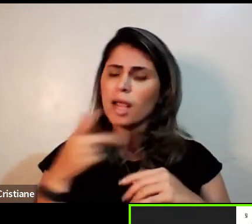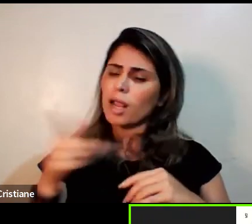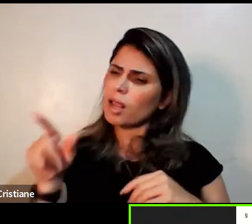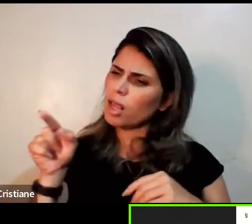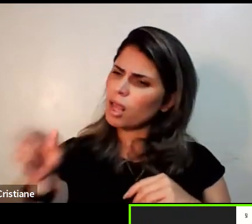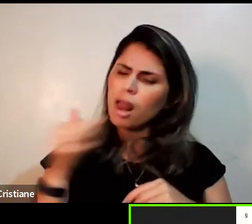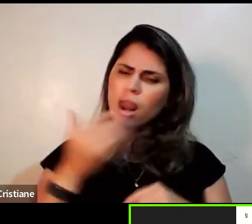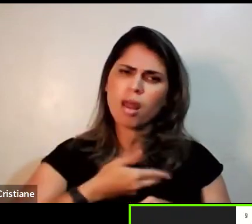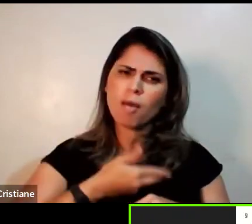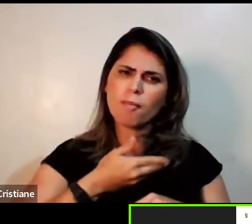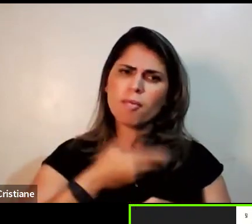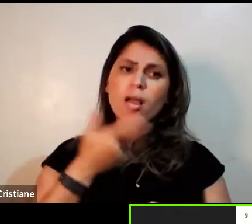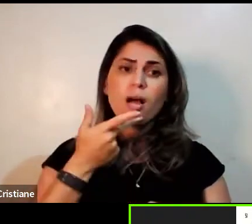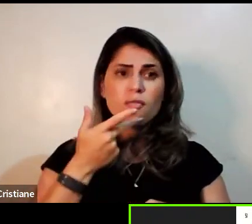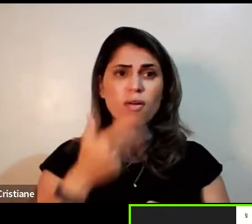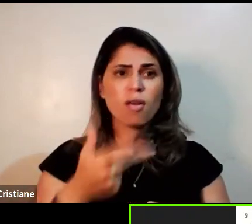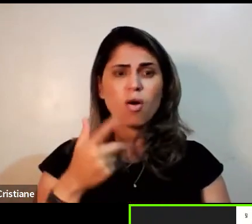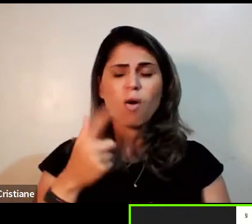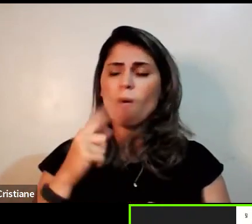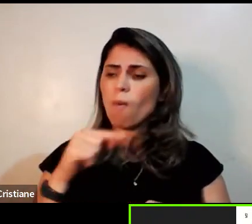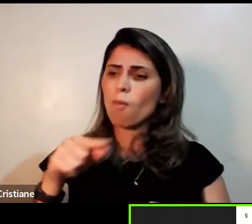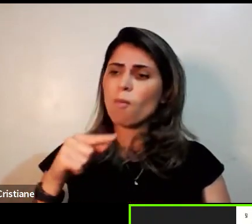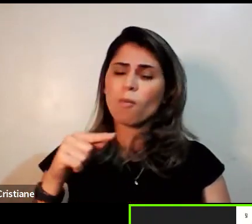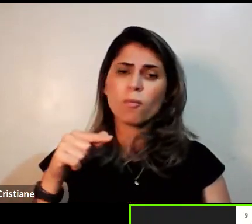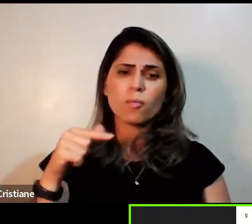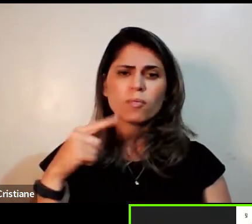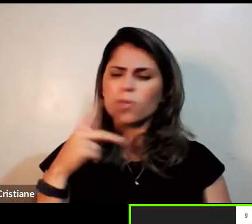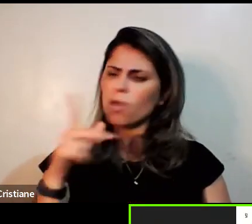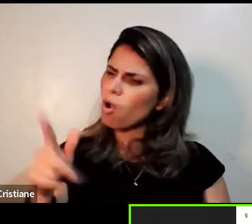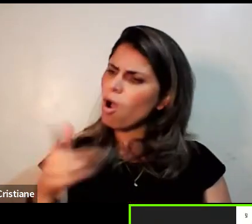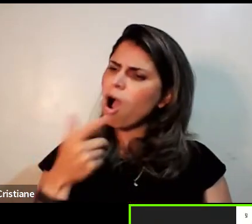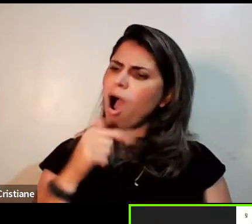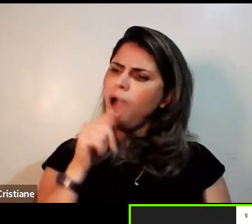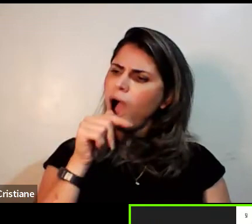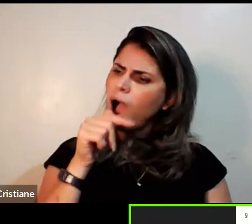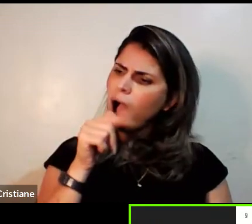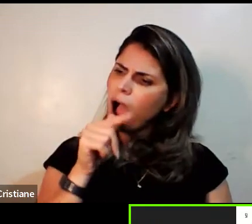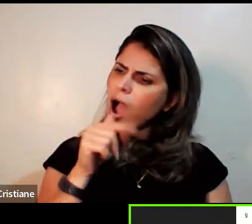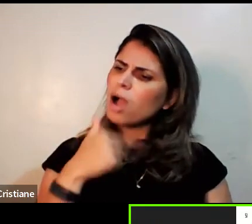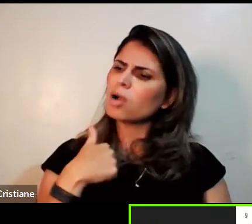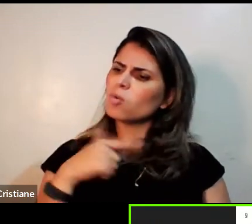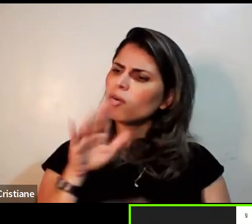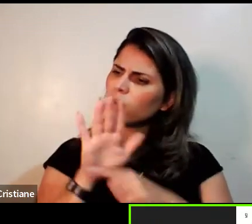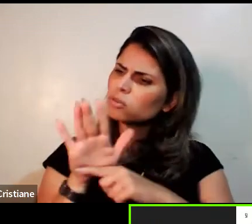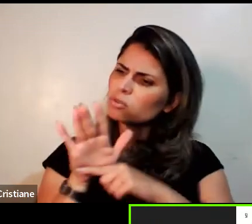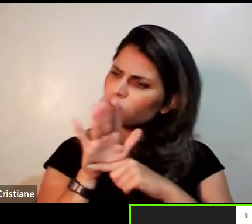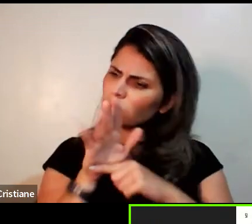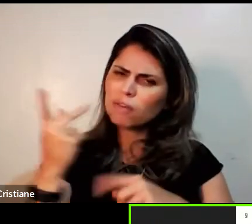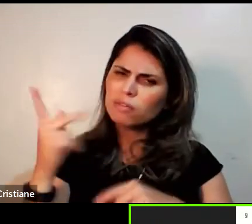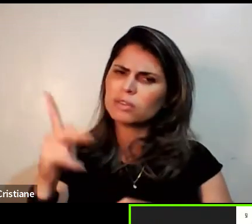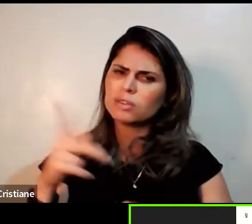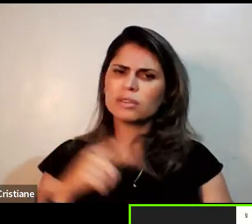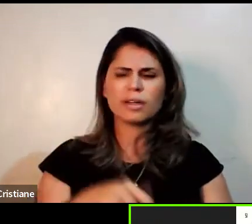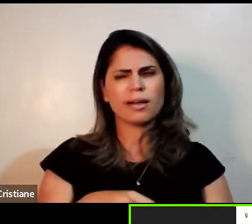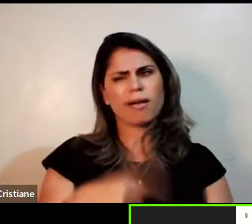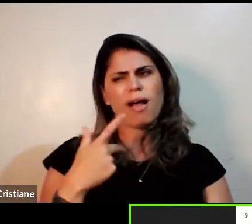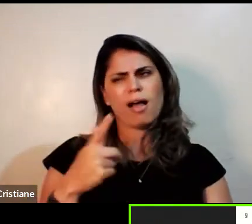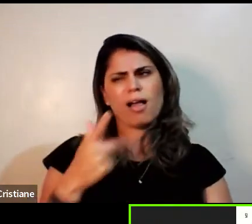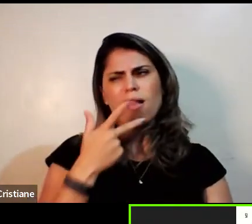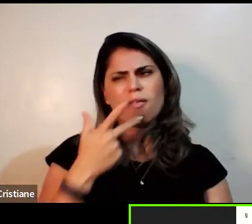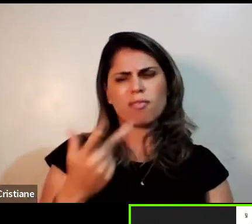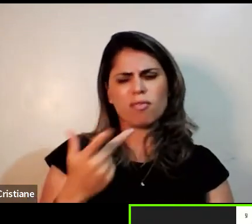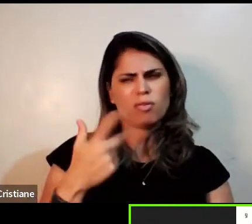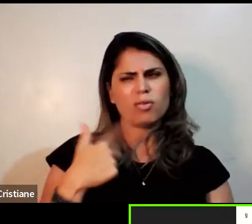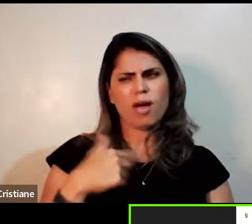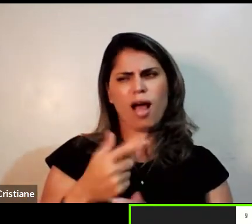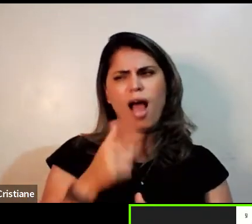dela. Daí ela me falou da água e eu fiquei assim, será que com a água